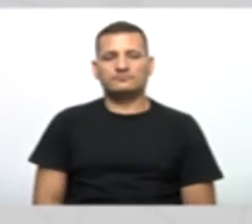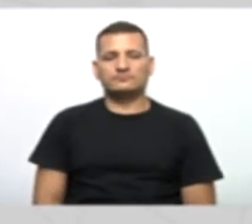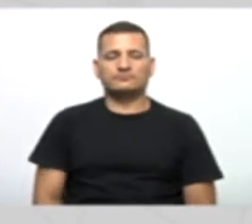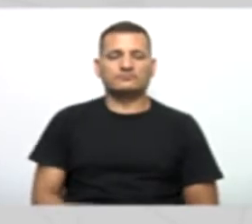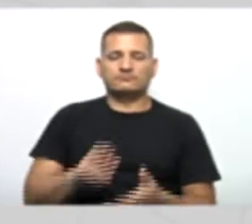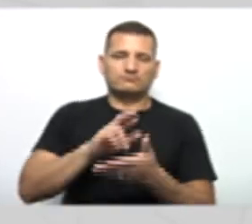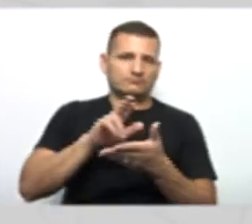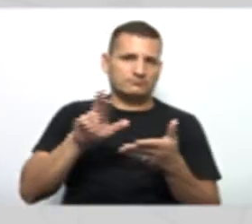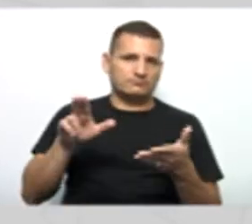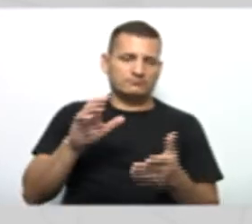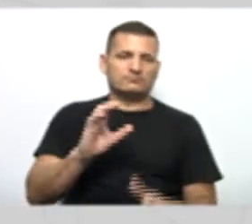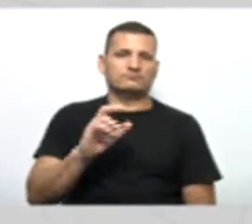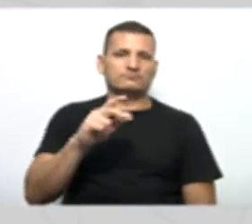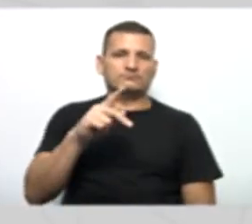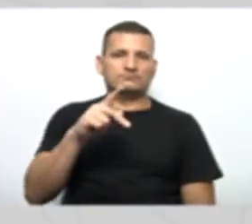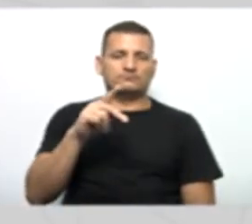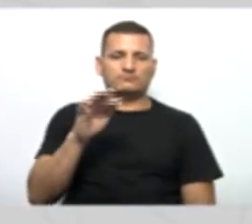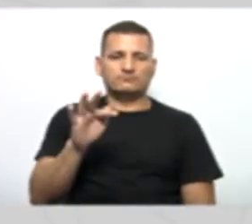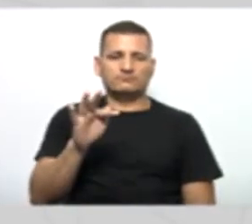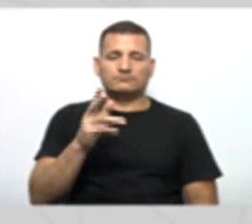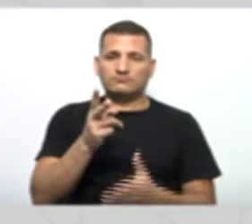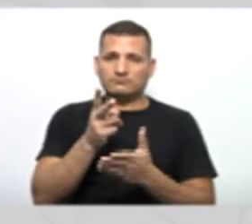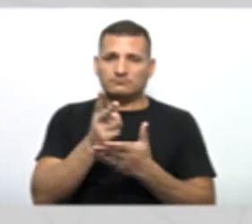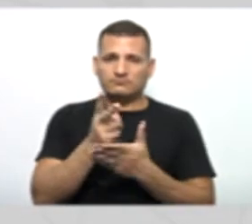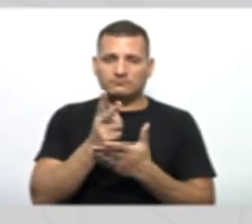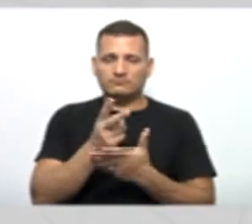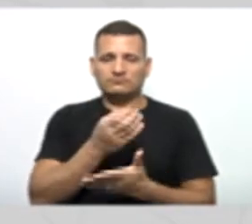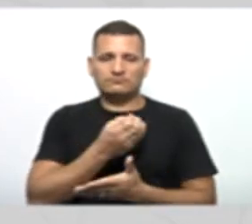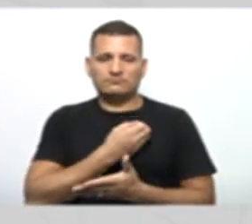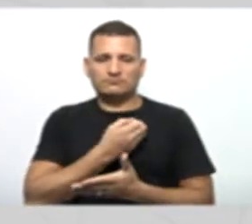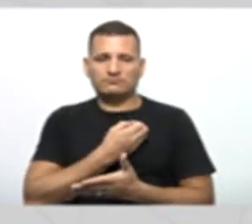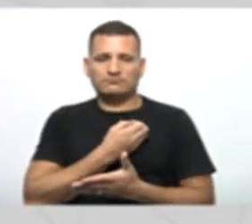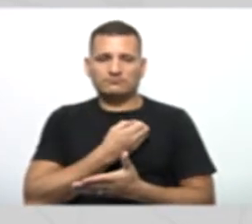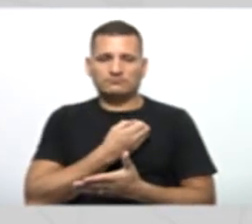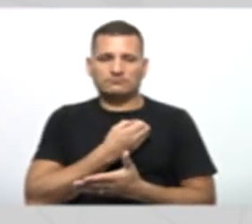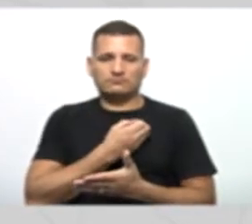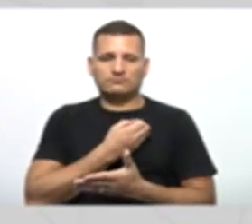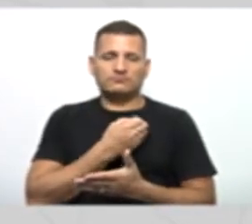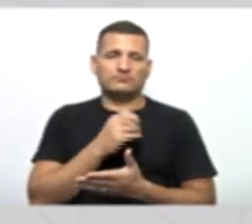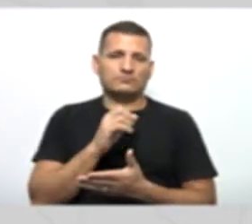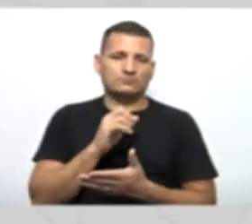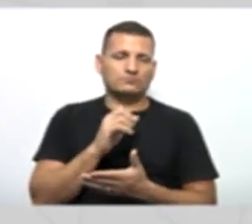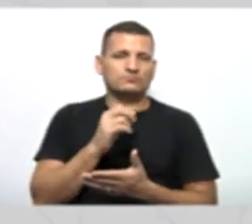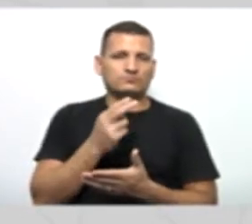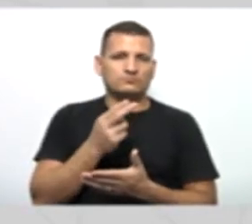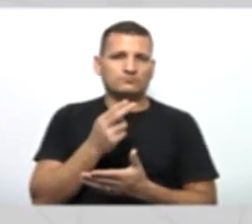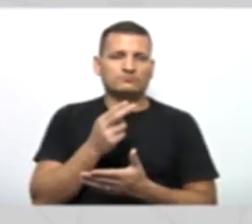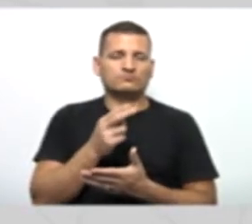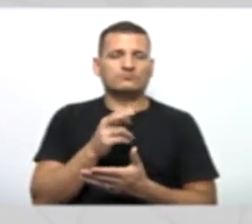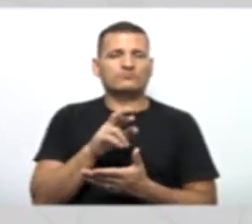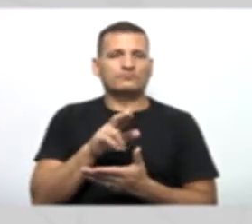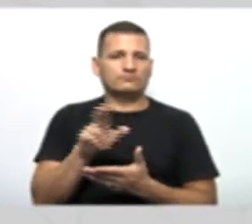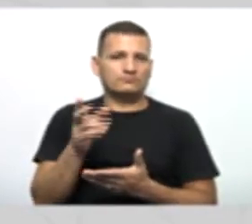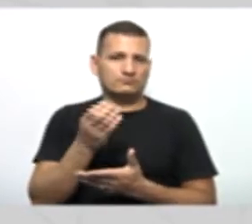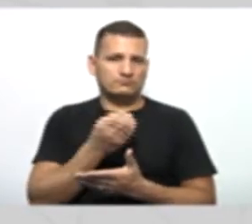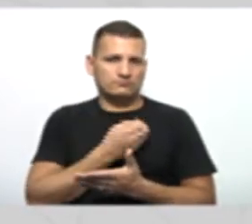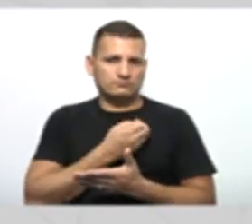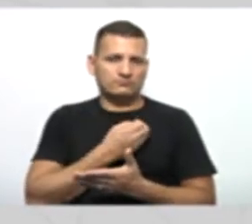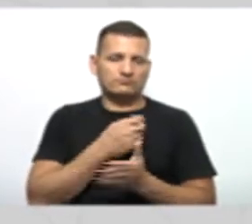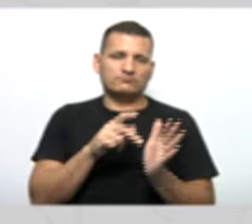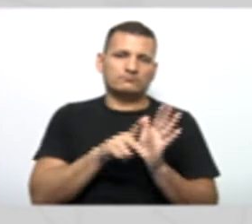CPFs com o mesmo número, e eu posso ter vários números pertencendo ao mesmo CPF